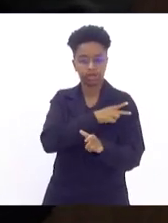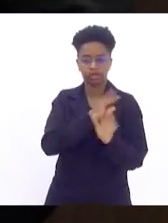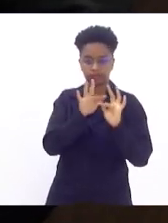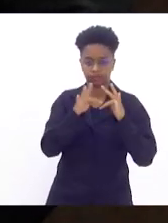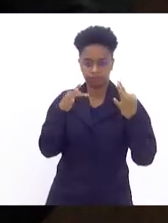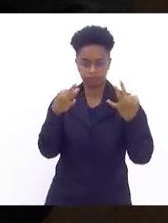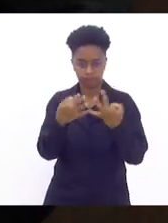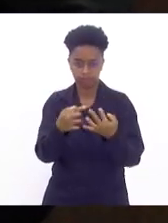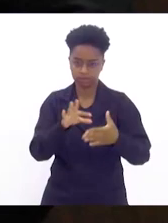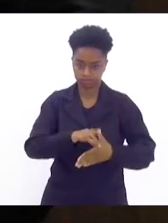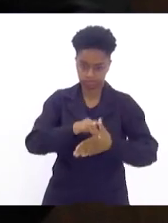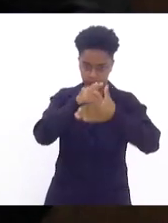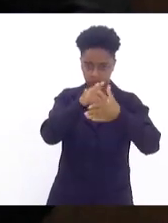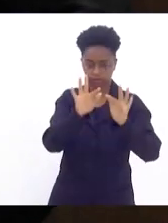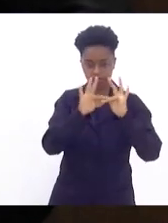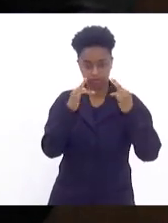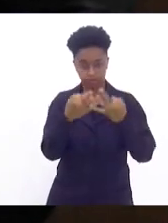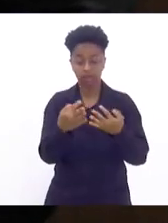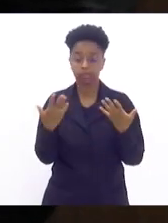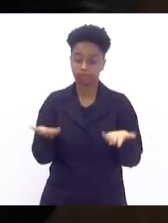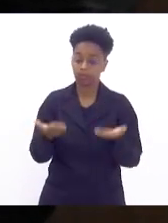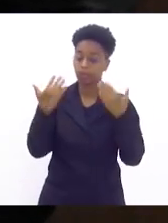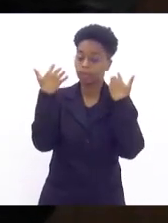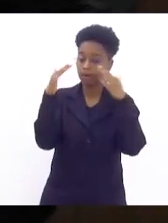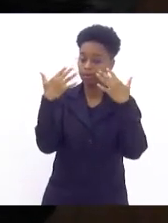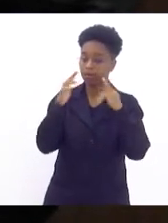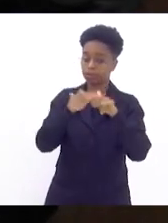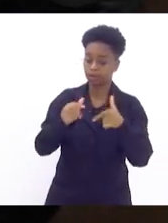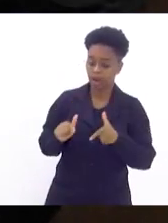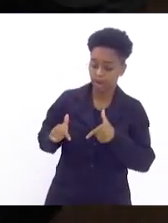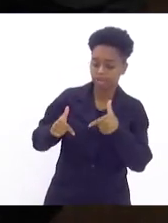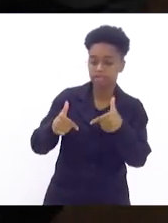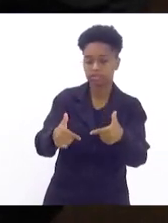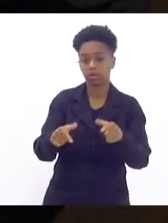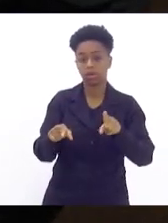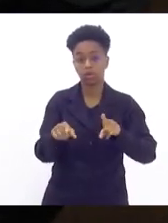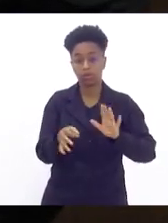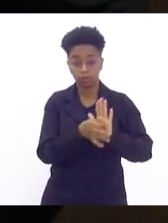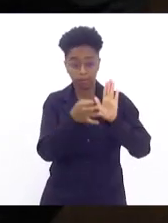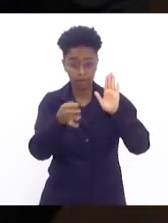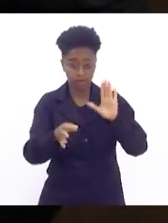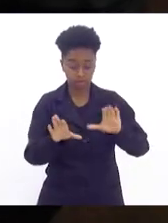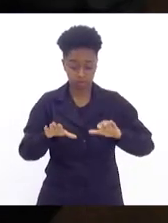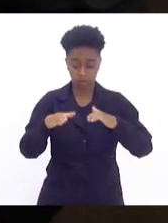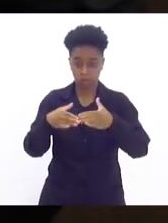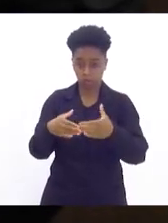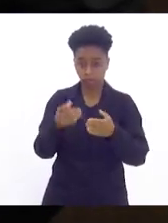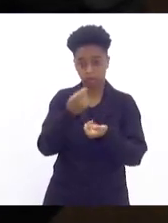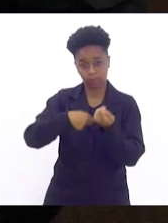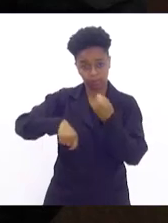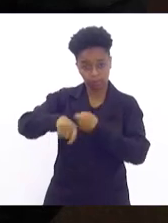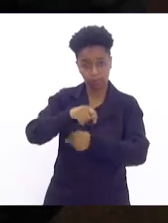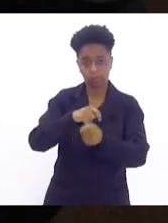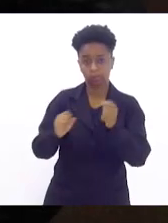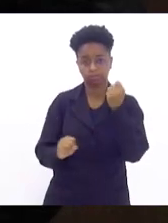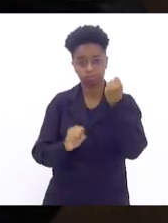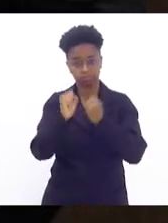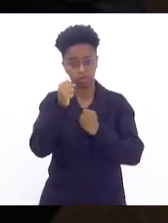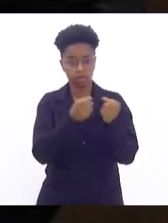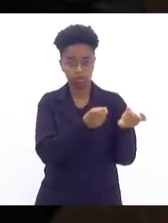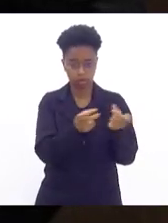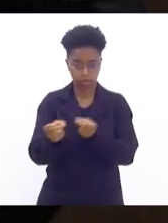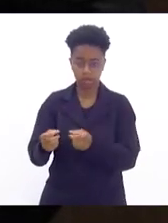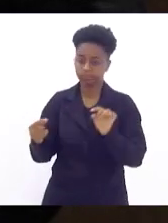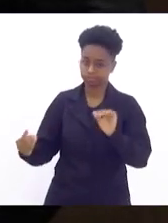Então parabéns pela sua iniciativa parecer pela comissão de economia dos comércio é favorável